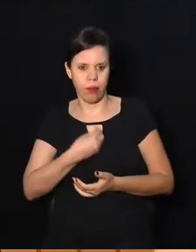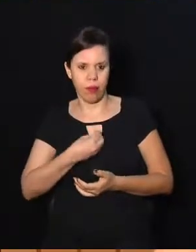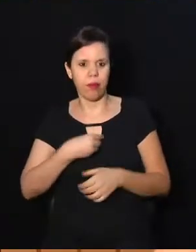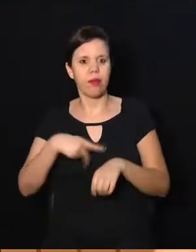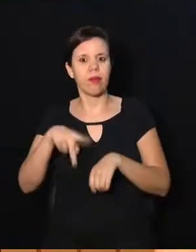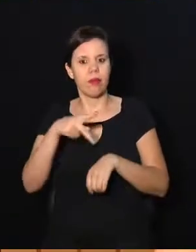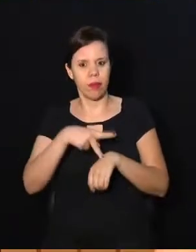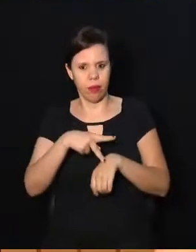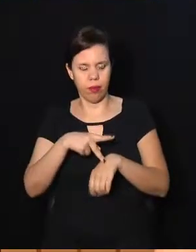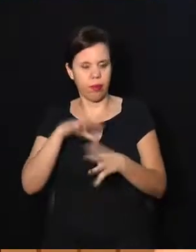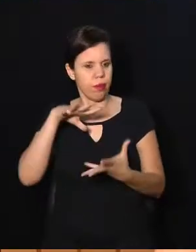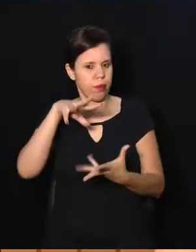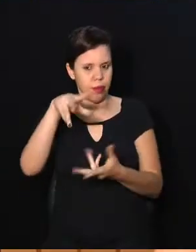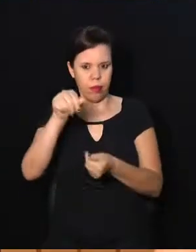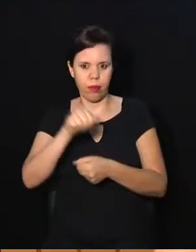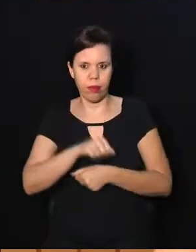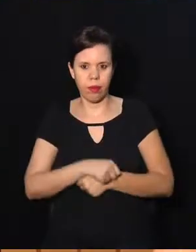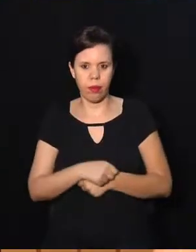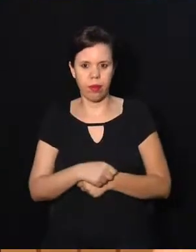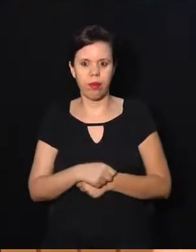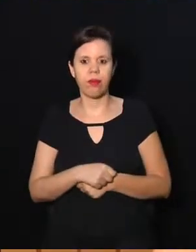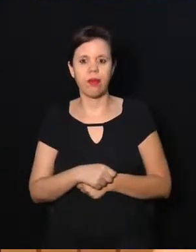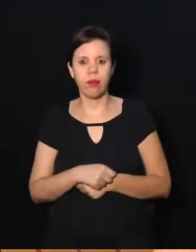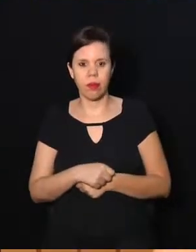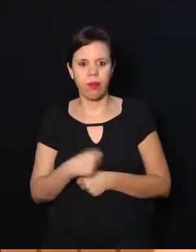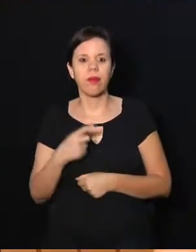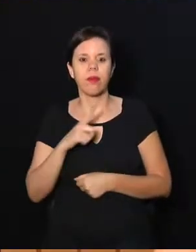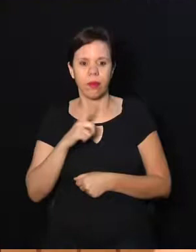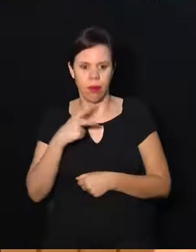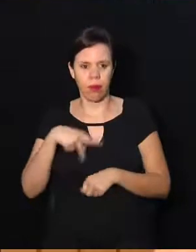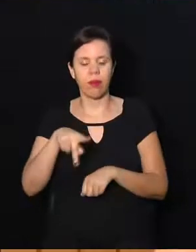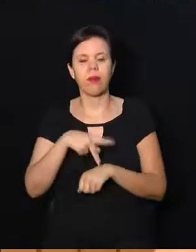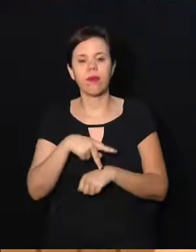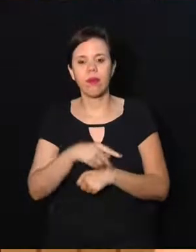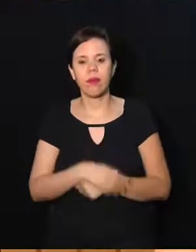país e que existem no mundo, mas que existem no nosso país.